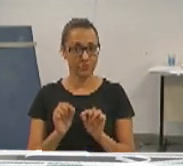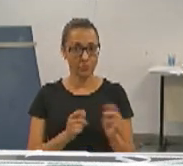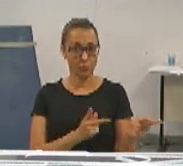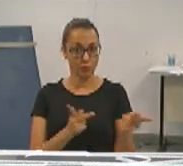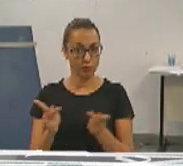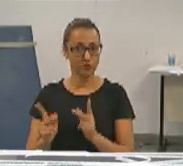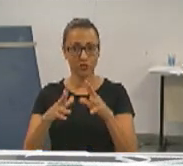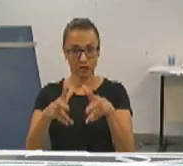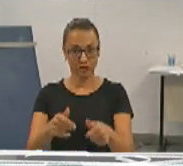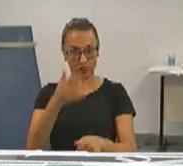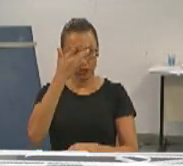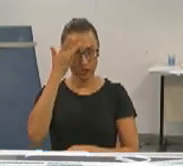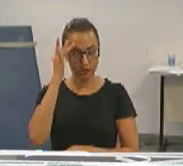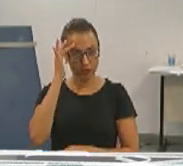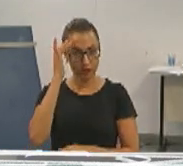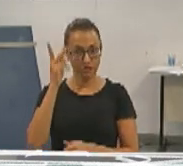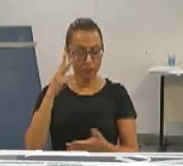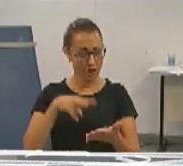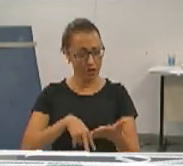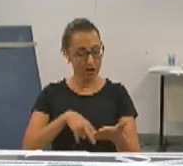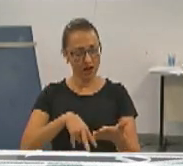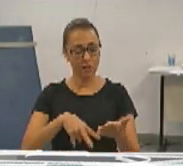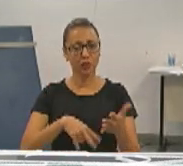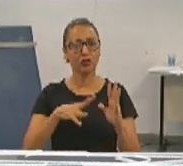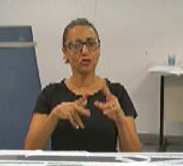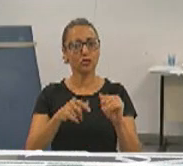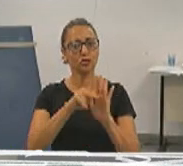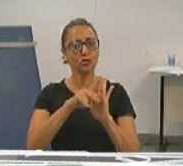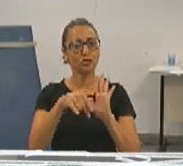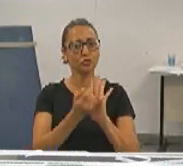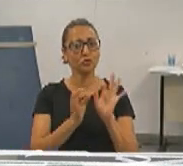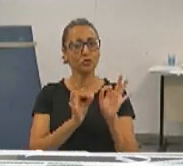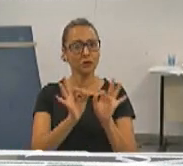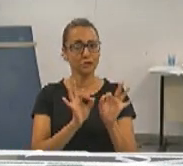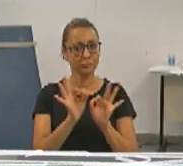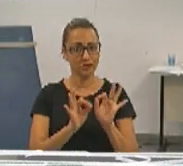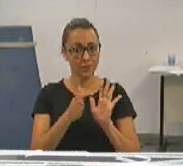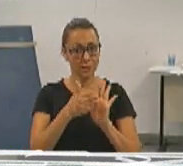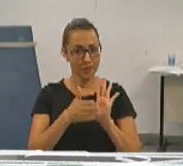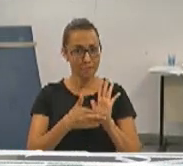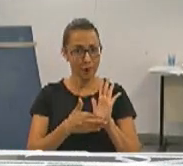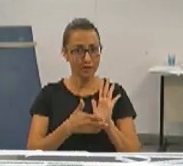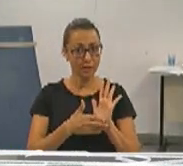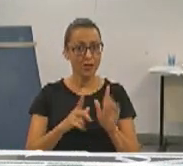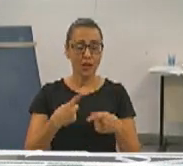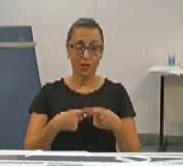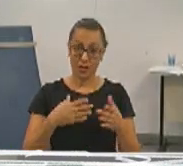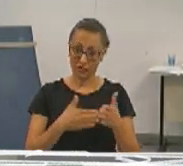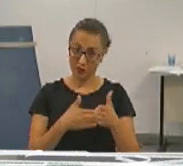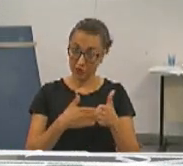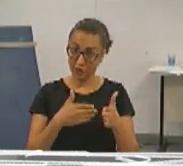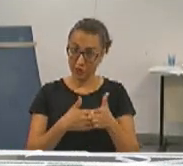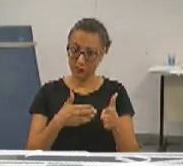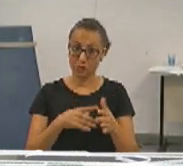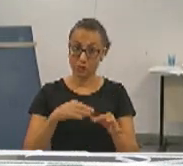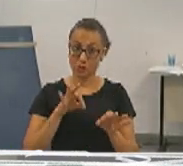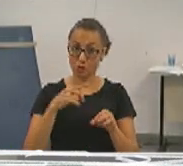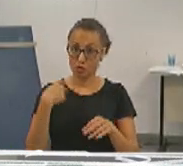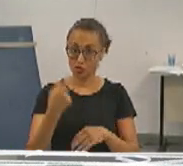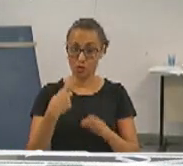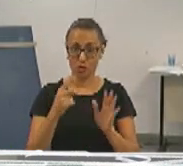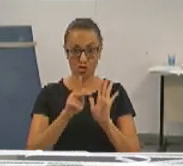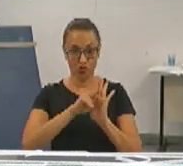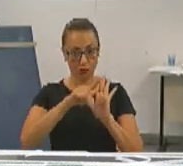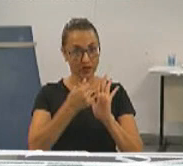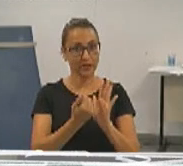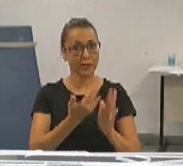a todos e todas a fazerem a leitura de todos os programas. Vocês vão ver que, apesar das limitações do nosso programa, ele está muito melhor que o das outras